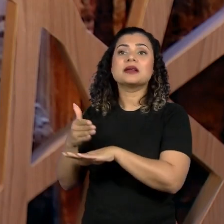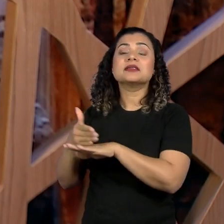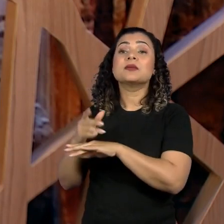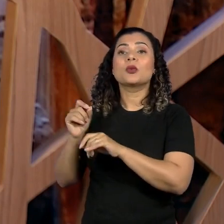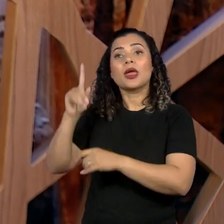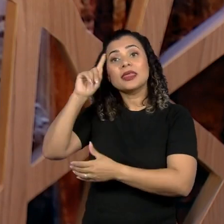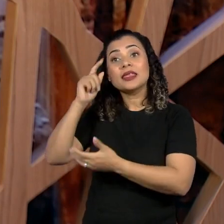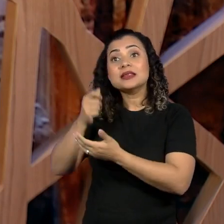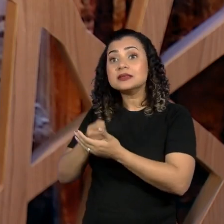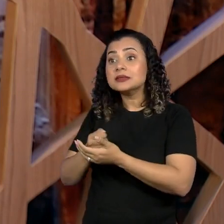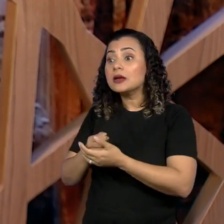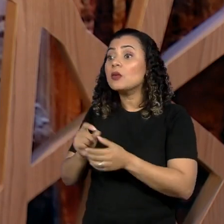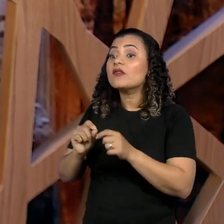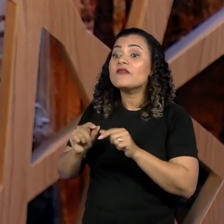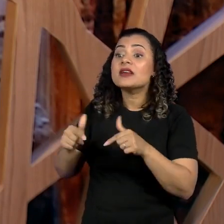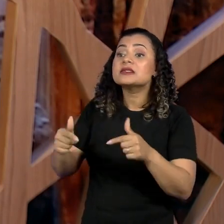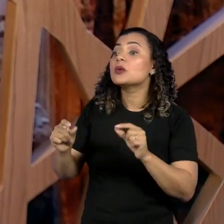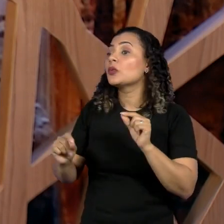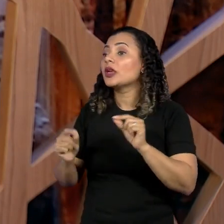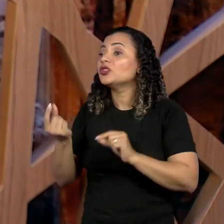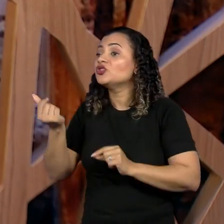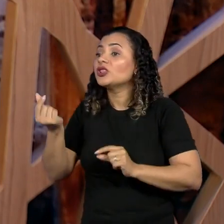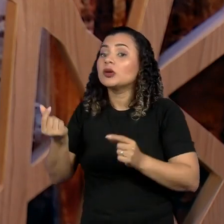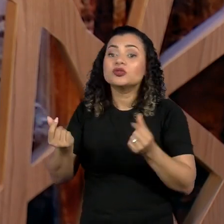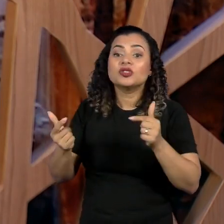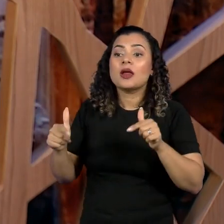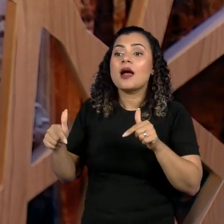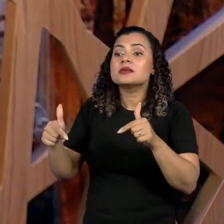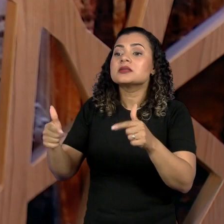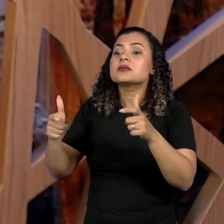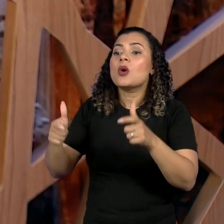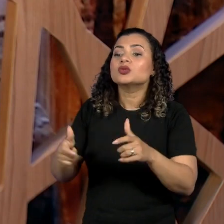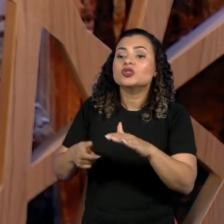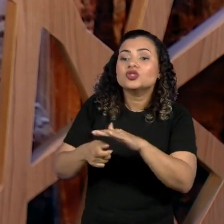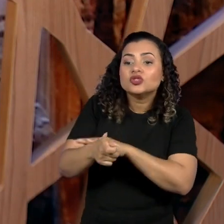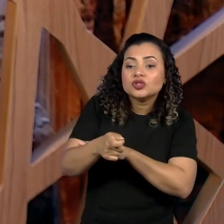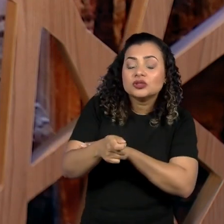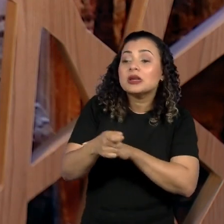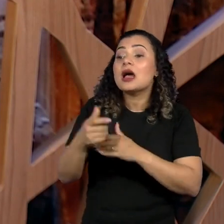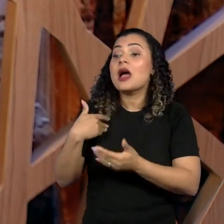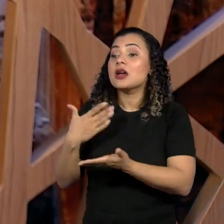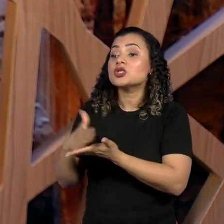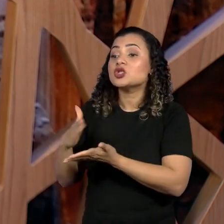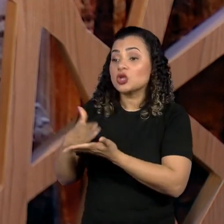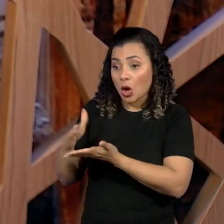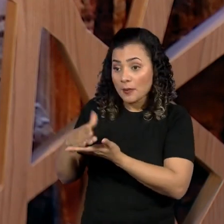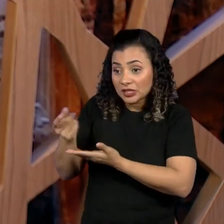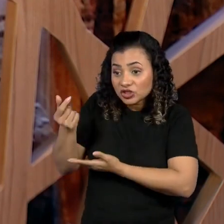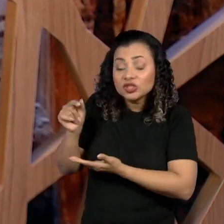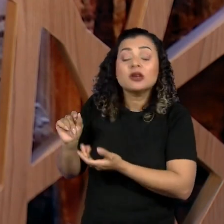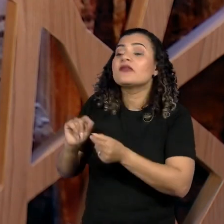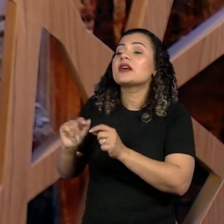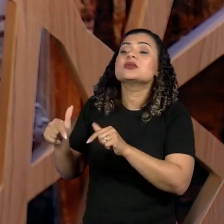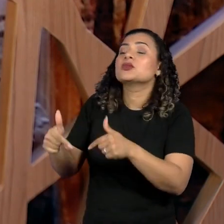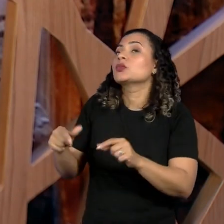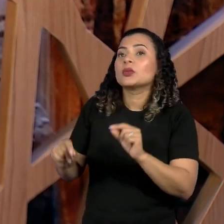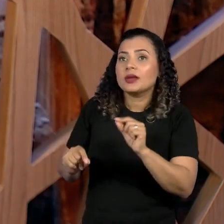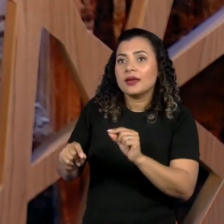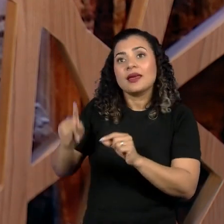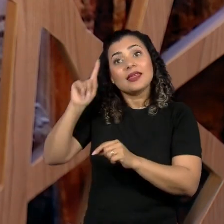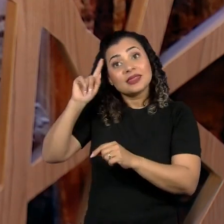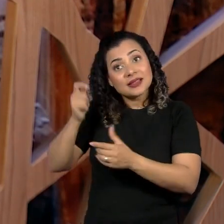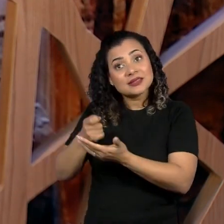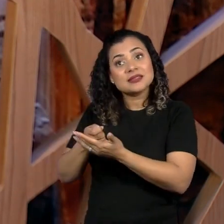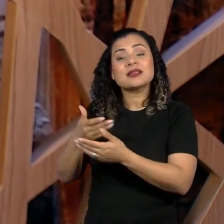toda a decisão do que vai ser feito com o dinheiro, com o valor que sobrar no final do ano. Então, elas participam de